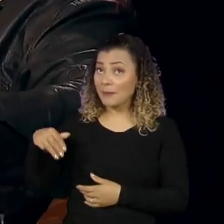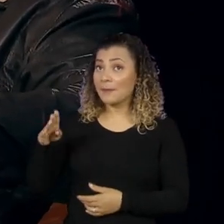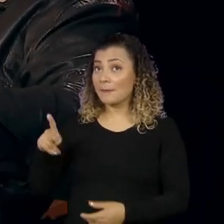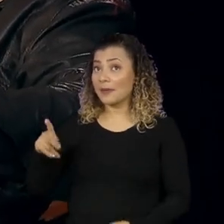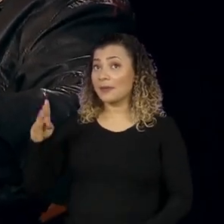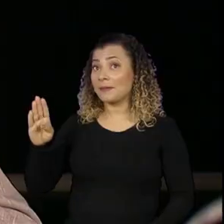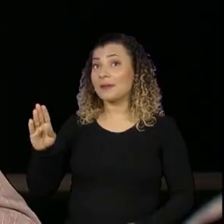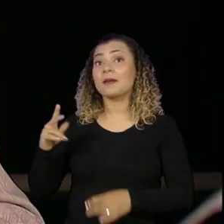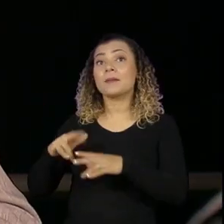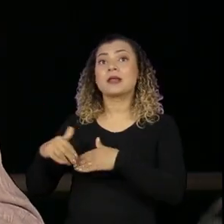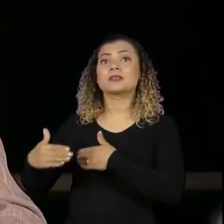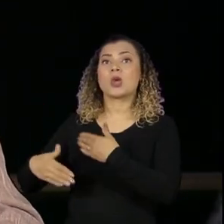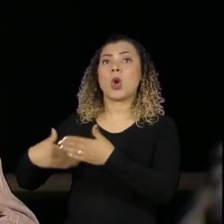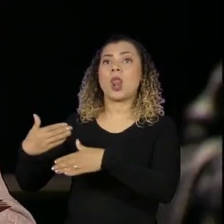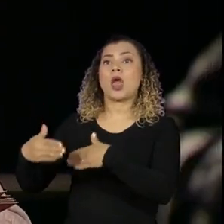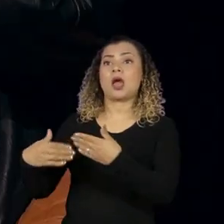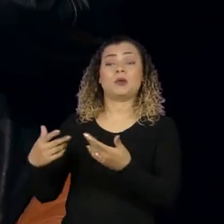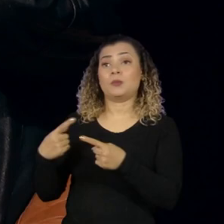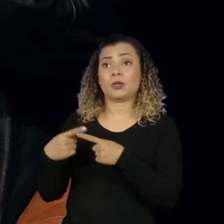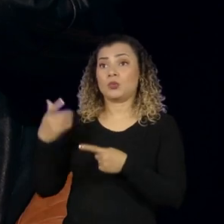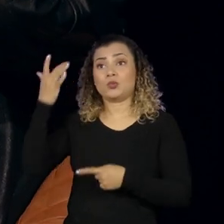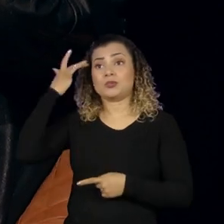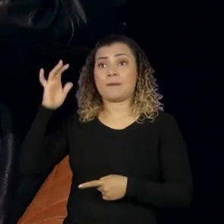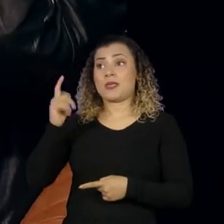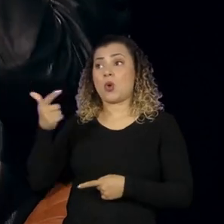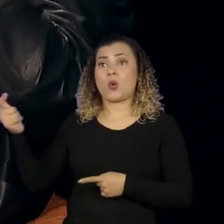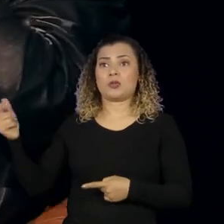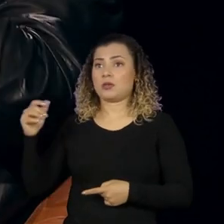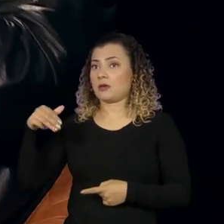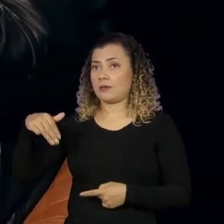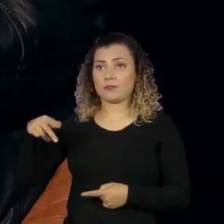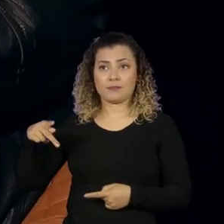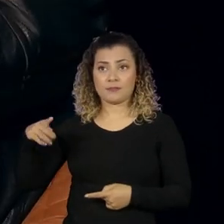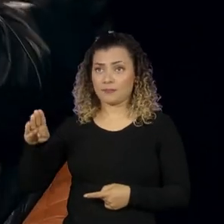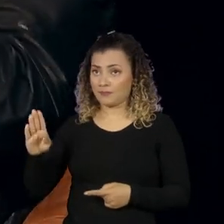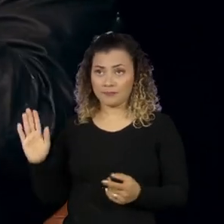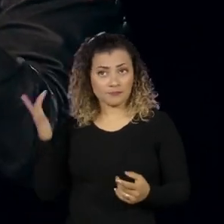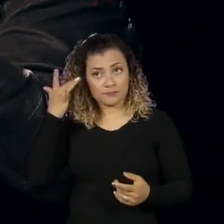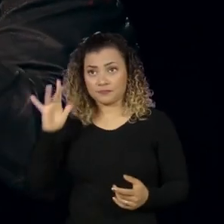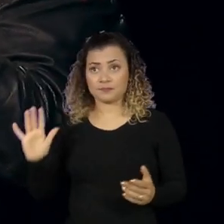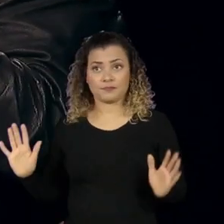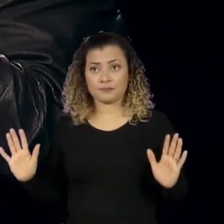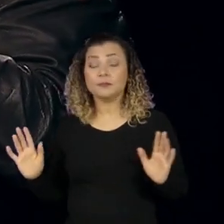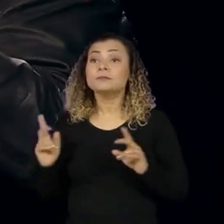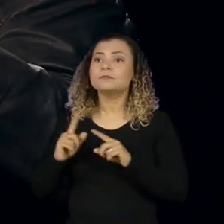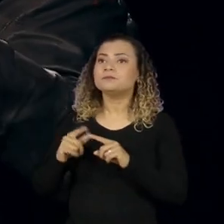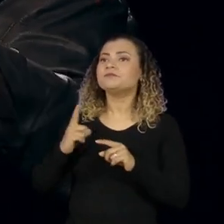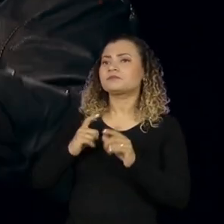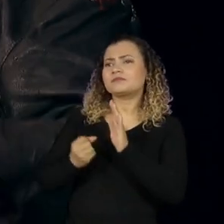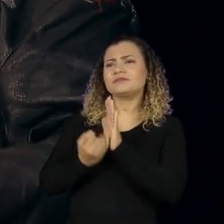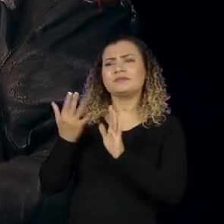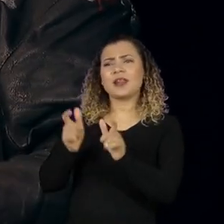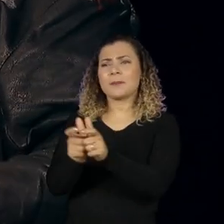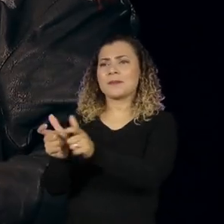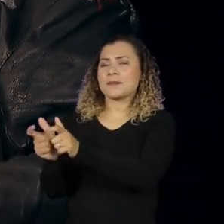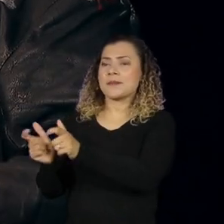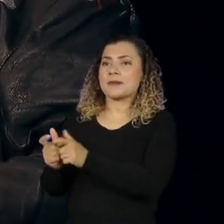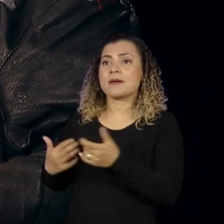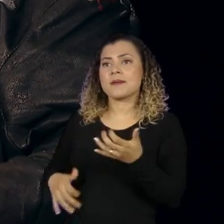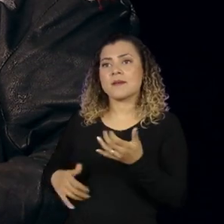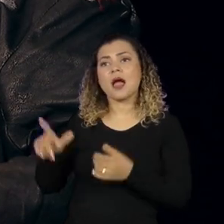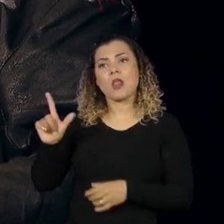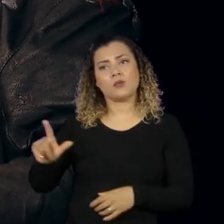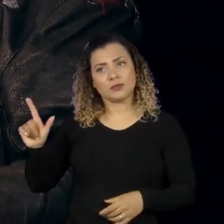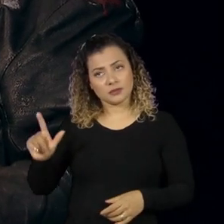acaba enrolando os caras tocando rock, que eu não sabia tocar MPB, né? Então eu tive várias pequenas bandas em